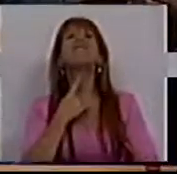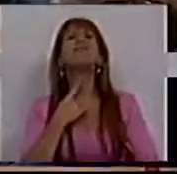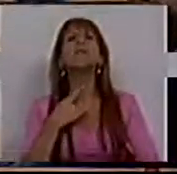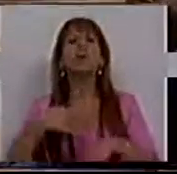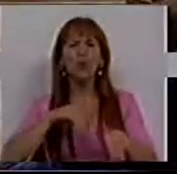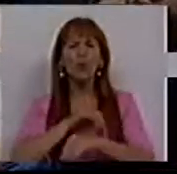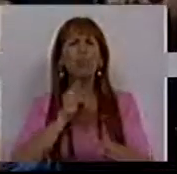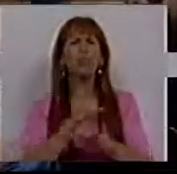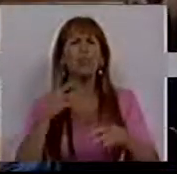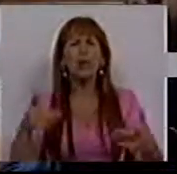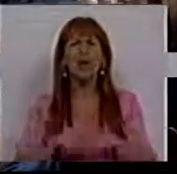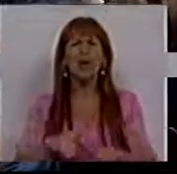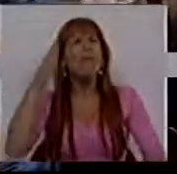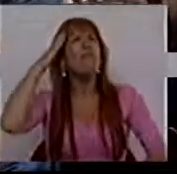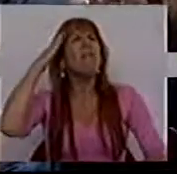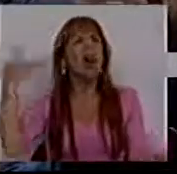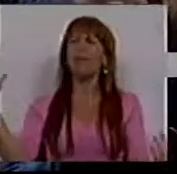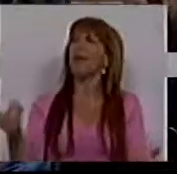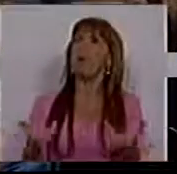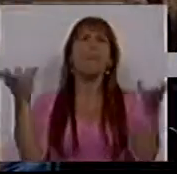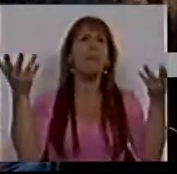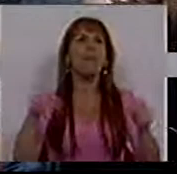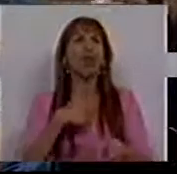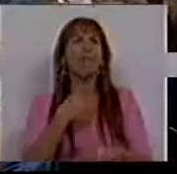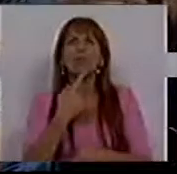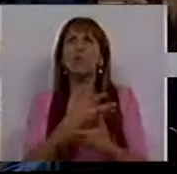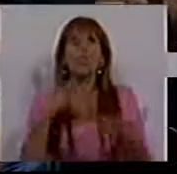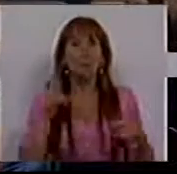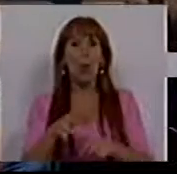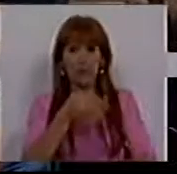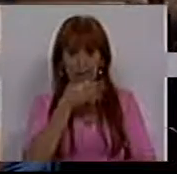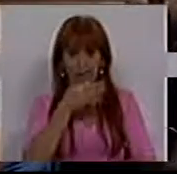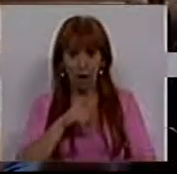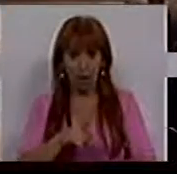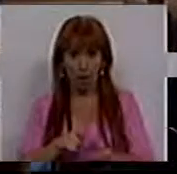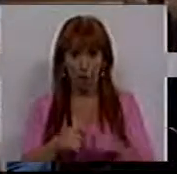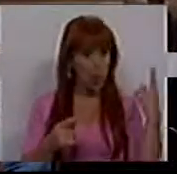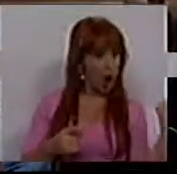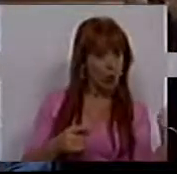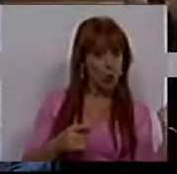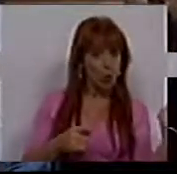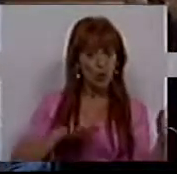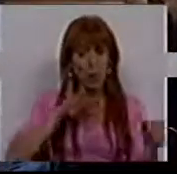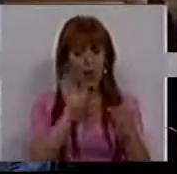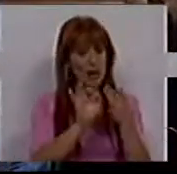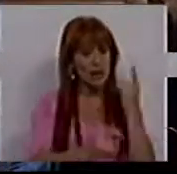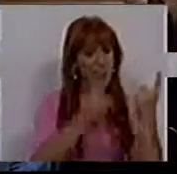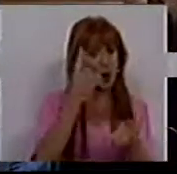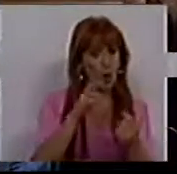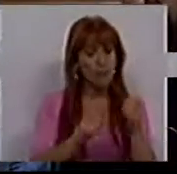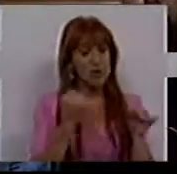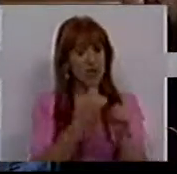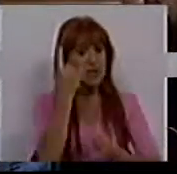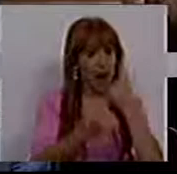jogo. Porquê é que o moralismo vem tanto ao de cima e as preocupações vêm tanto ao de cima quando falamos de uns ou de umas características ou de